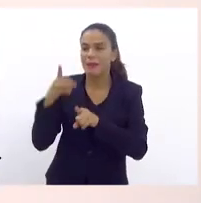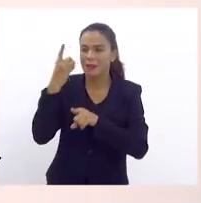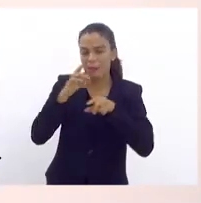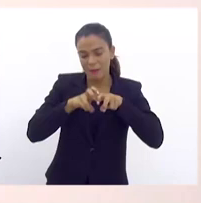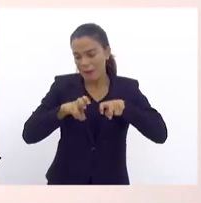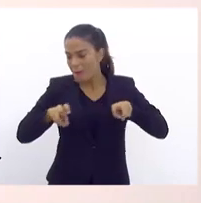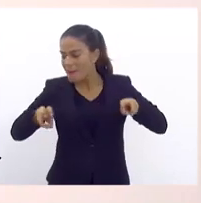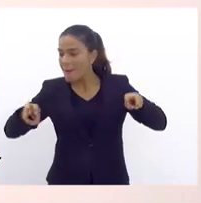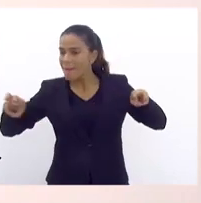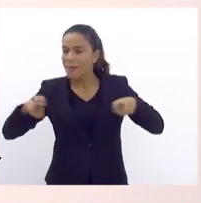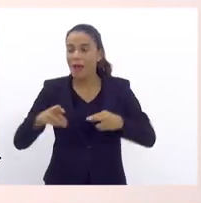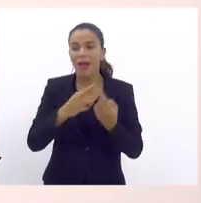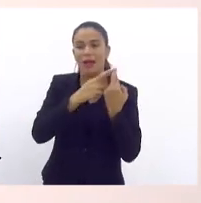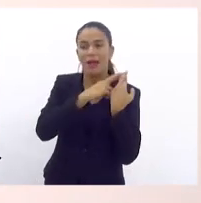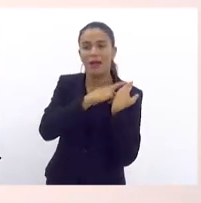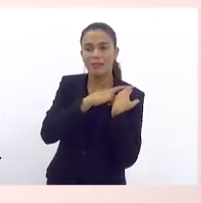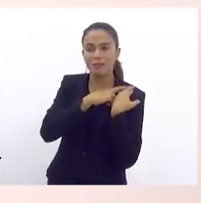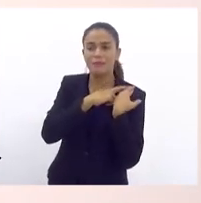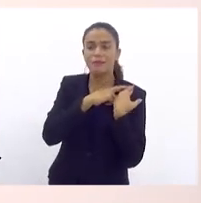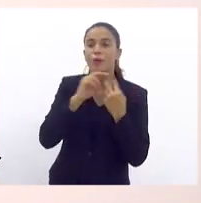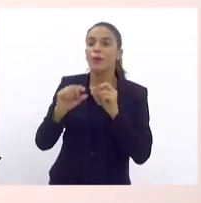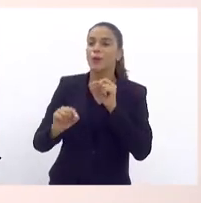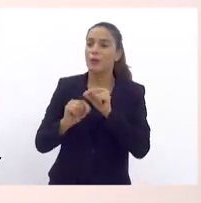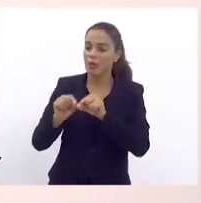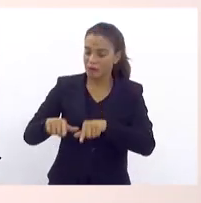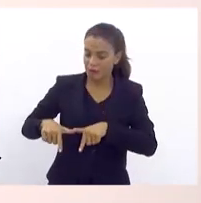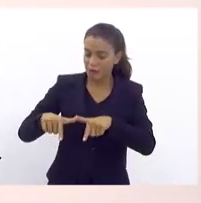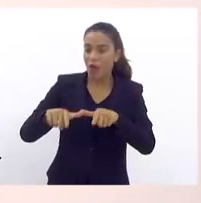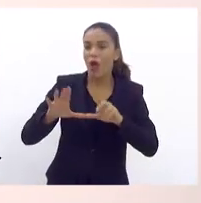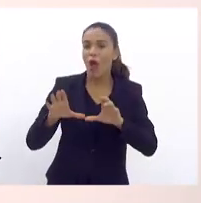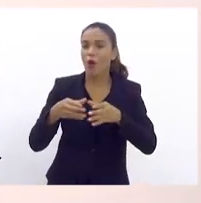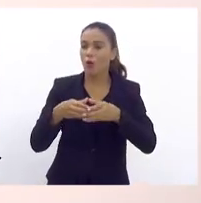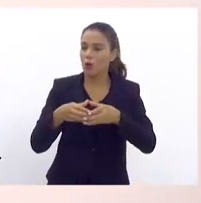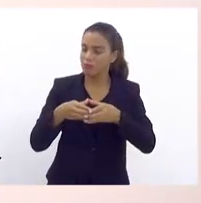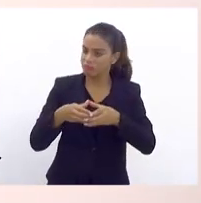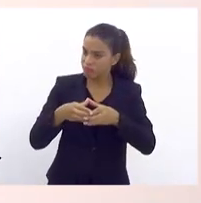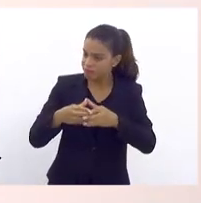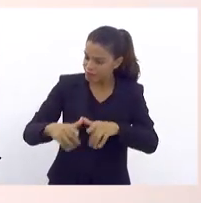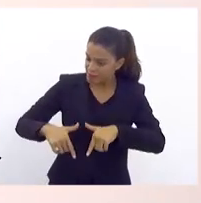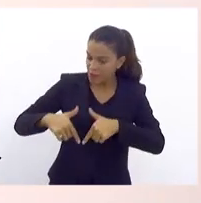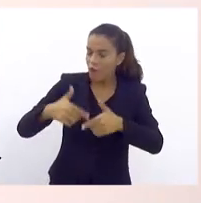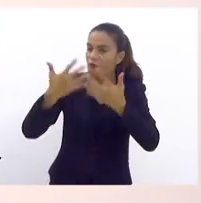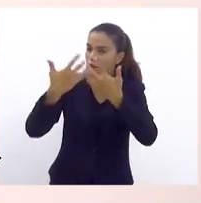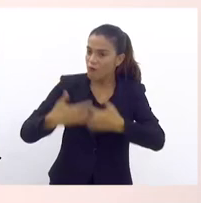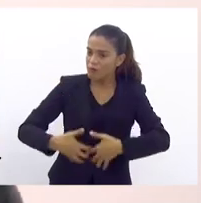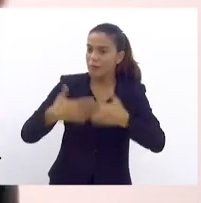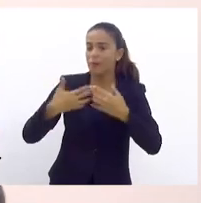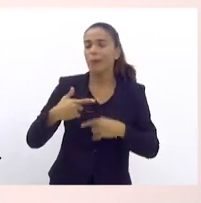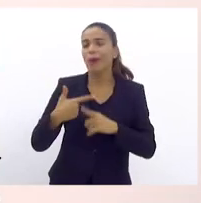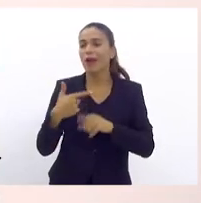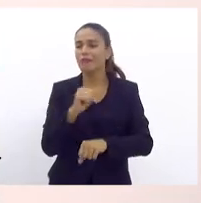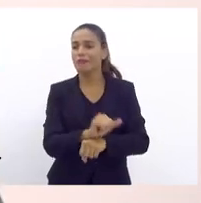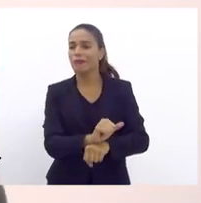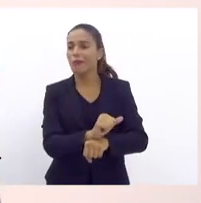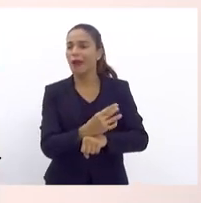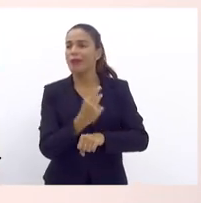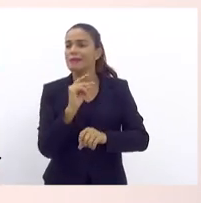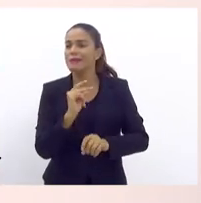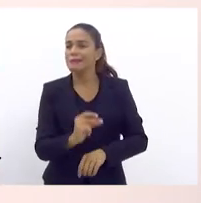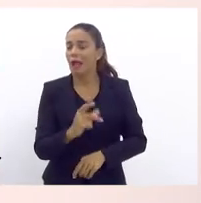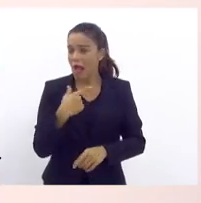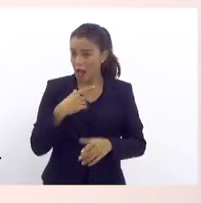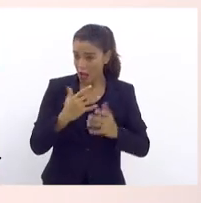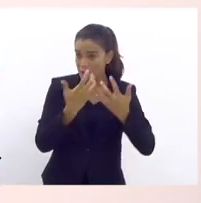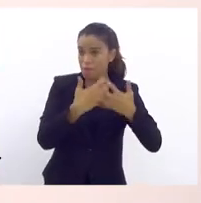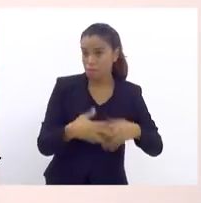a responsabilidade de fazer essa comissão funcionar porque ela ficou parada né coincidentemente ela